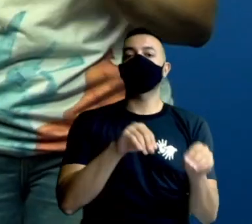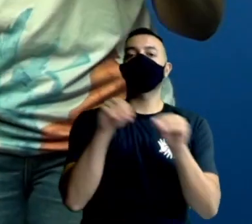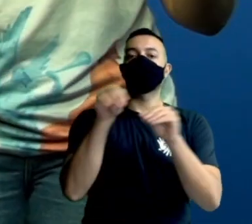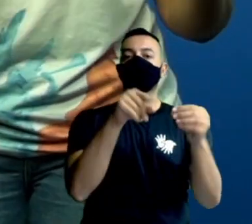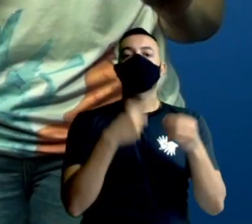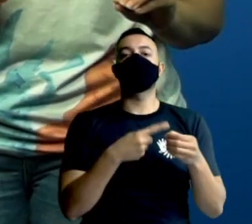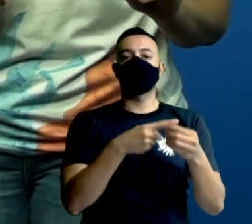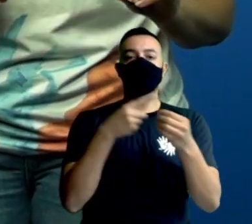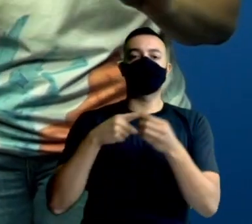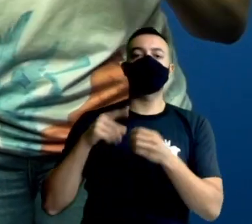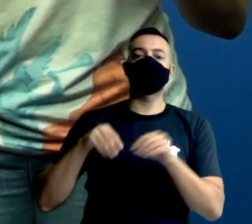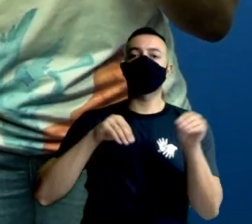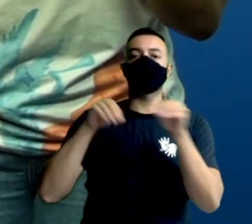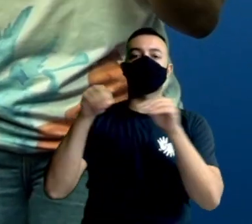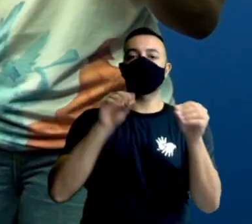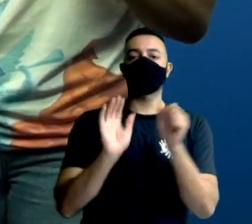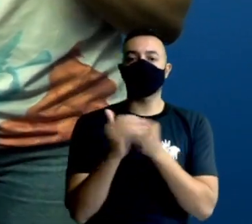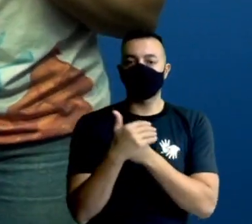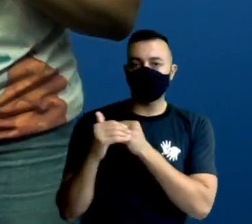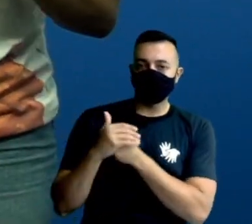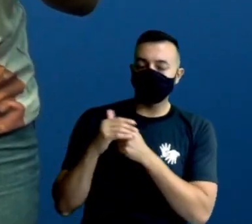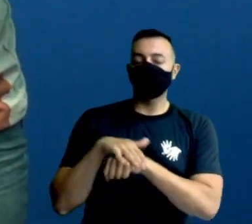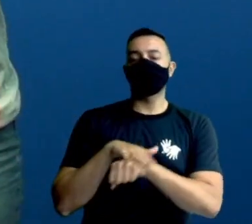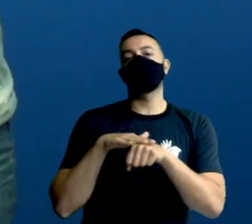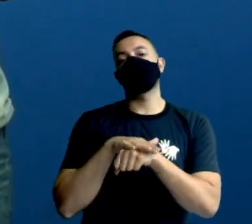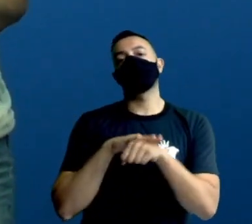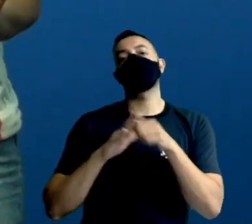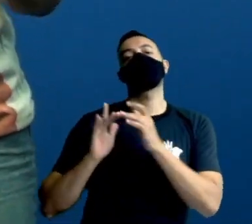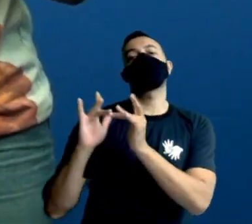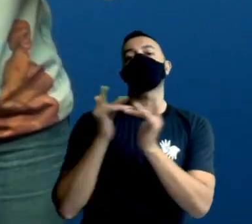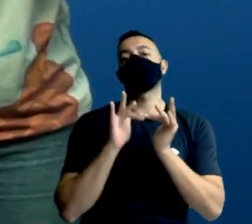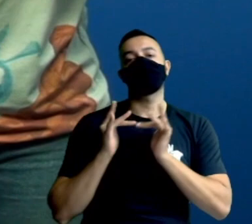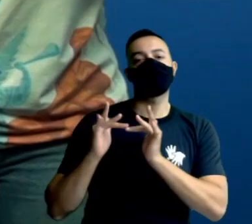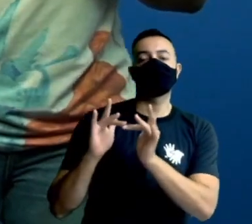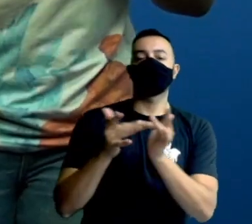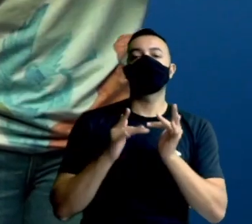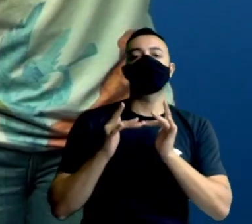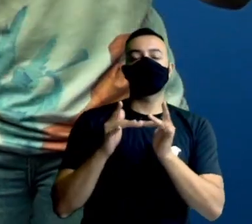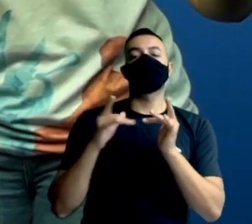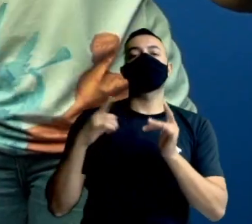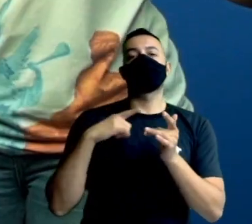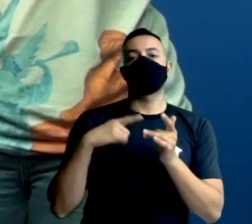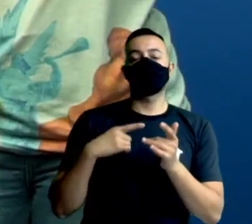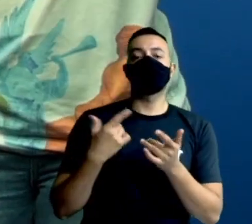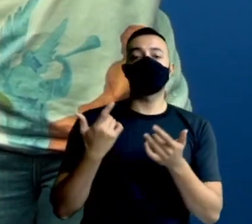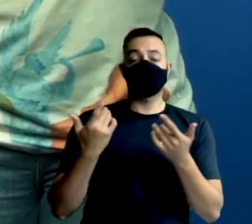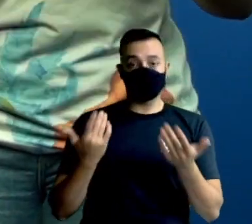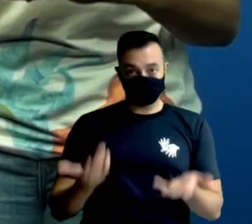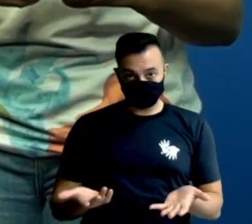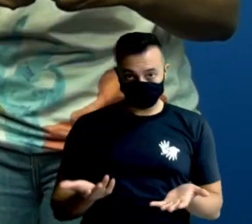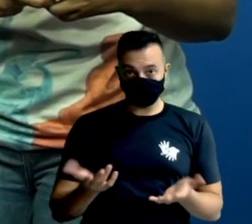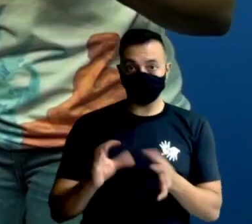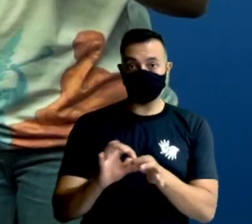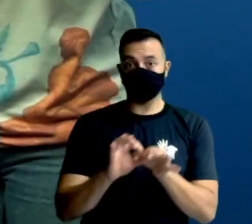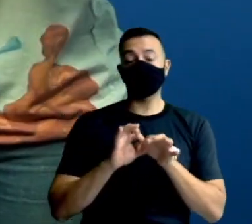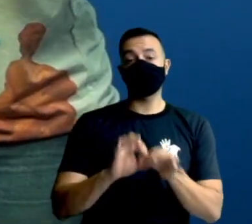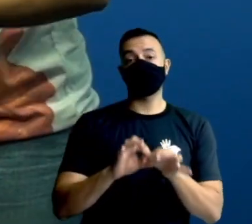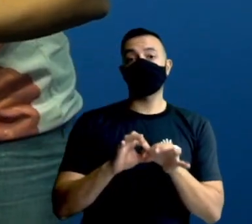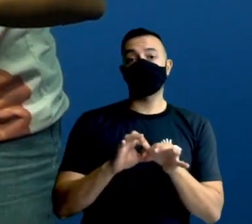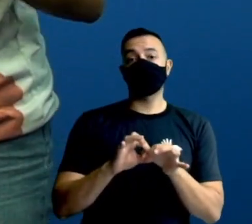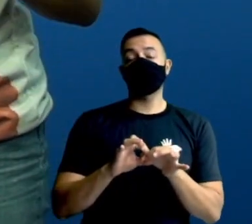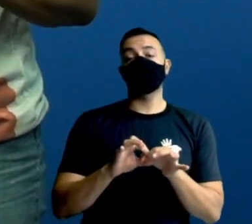mudando constantemente para se esconder, e ele foi conversando, articulando, né, com um com o outro para se